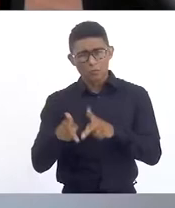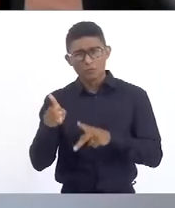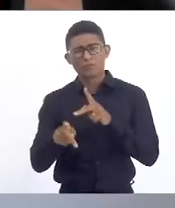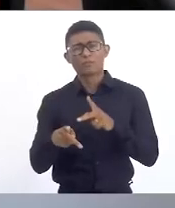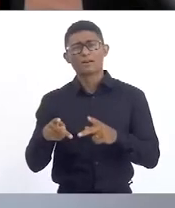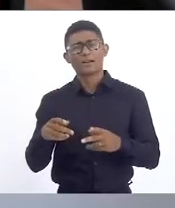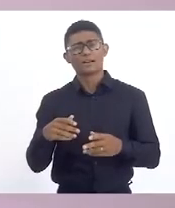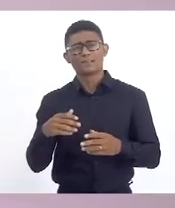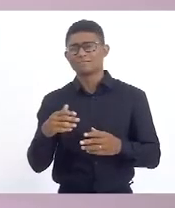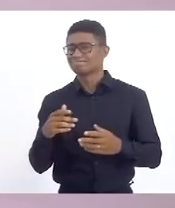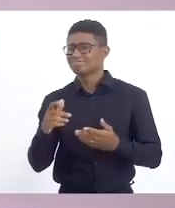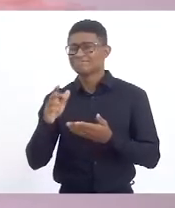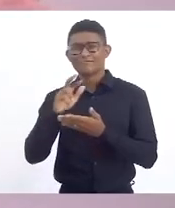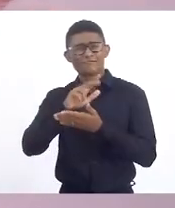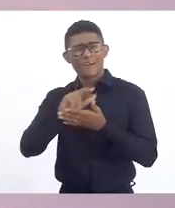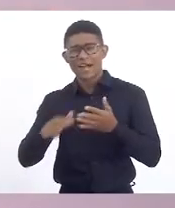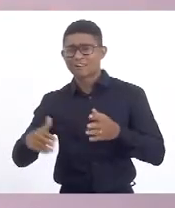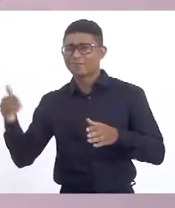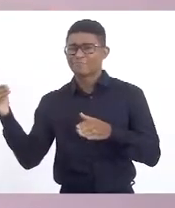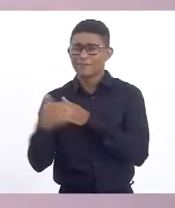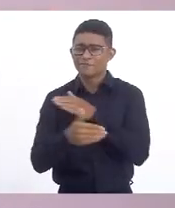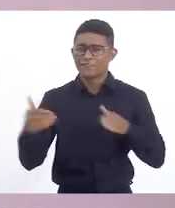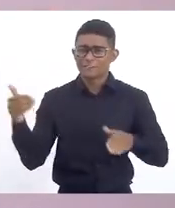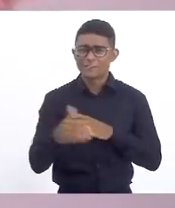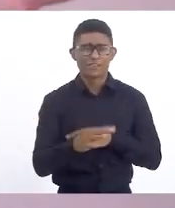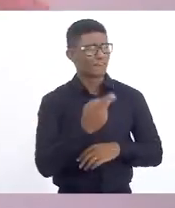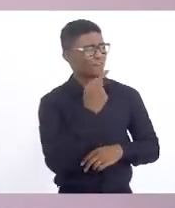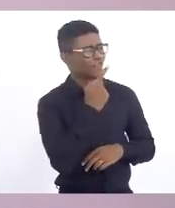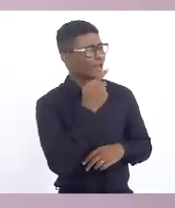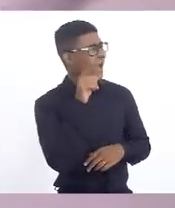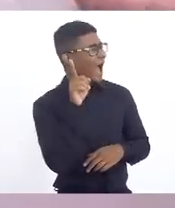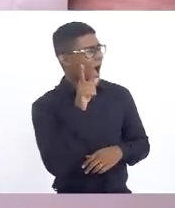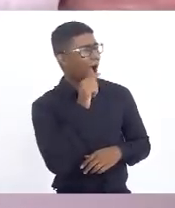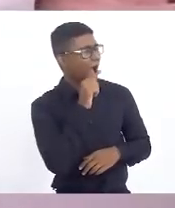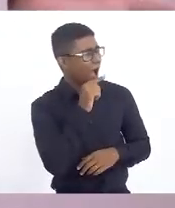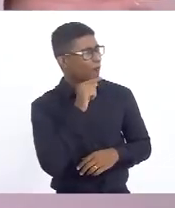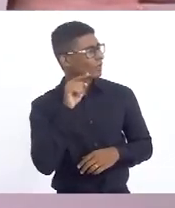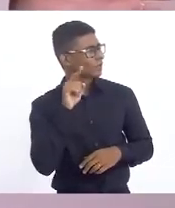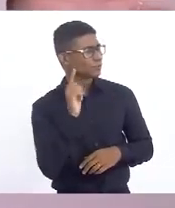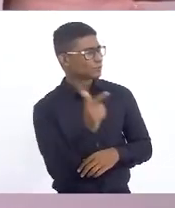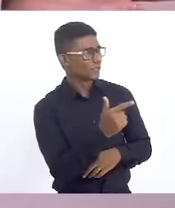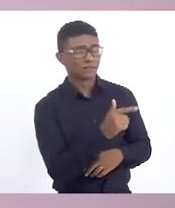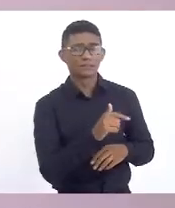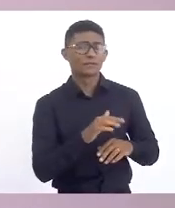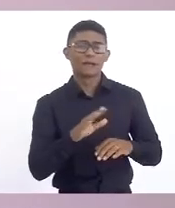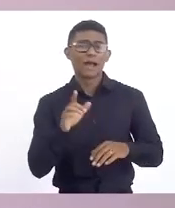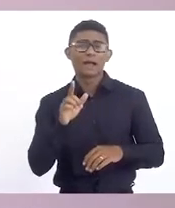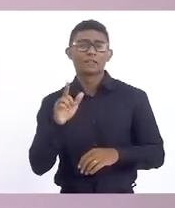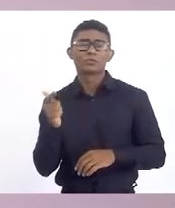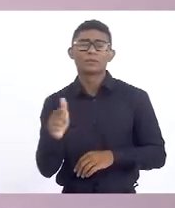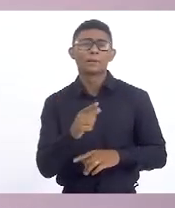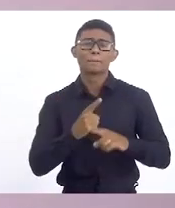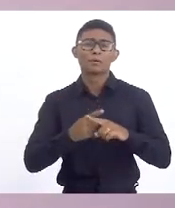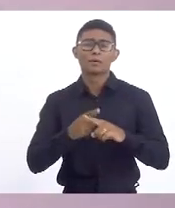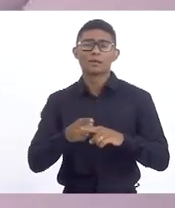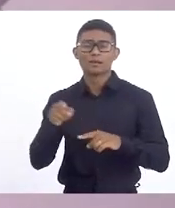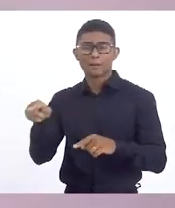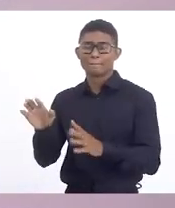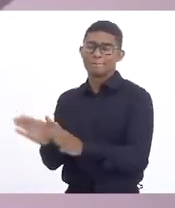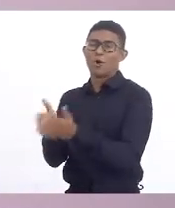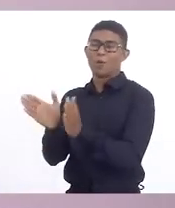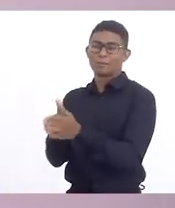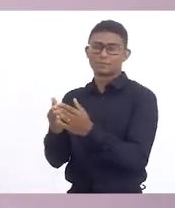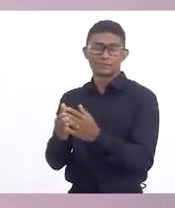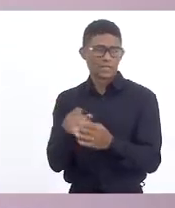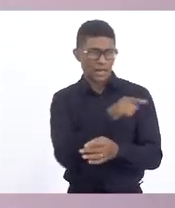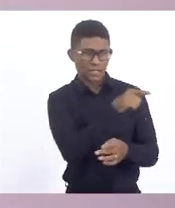Assembleia Legislativa para questionar que não tem água. Mas não tem água para a parte pobre da cidade. Para a área mais beneficiada, tem. E quando se fala